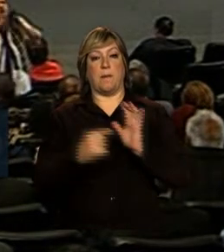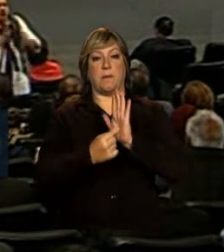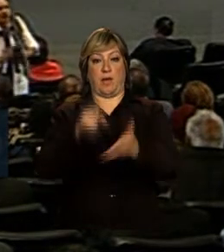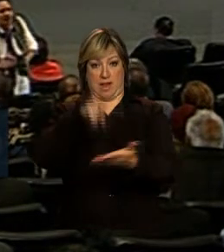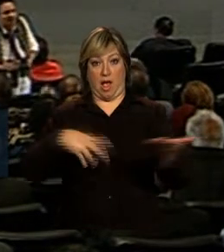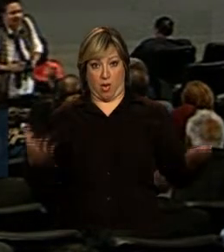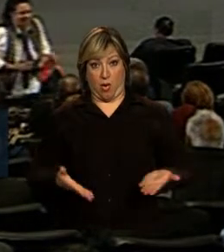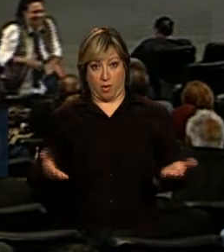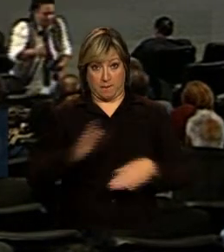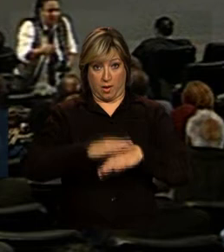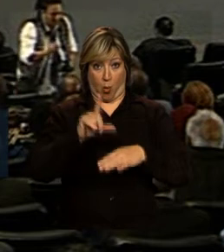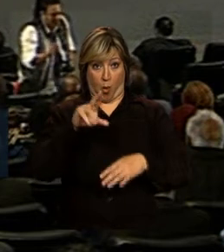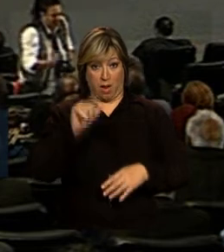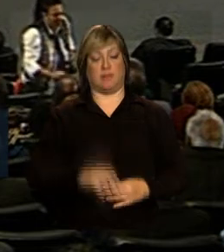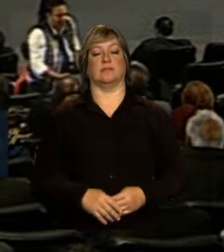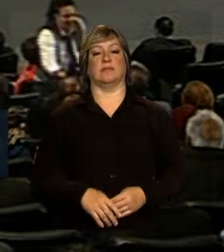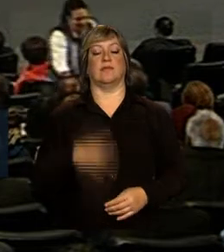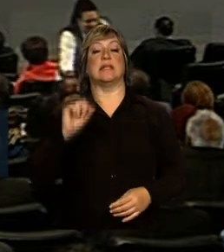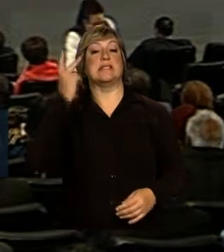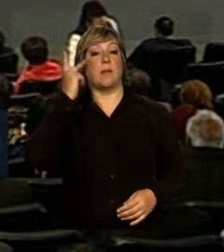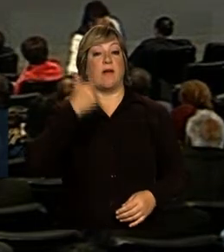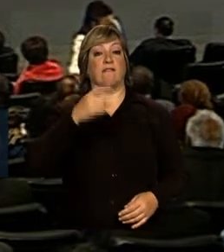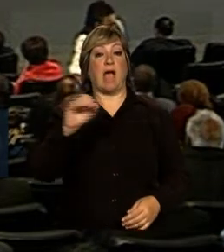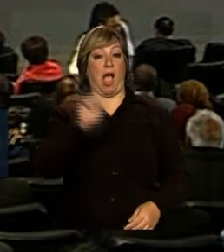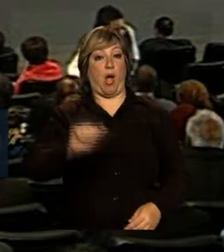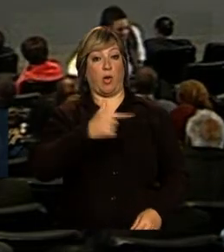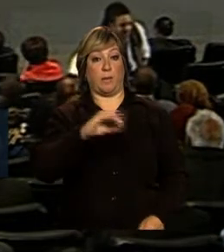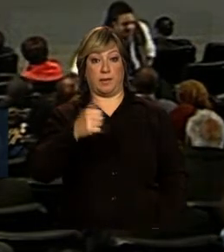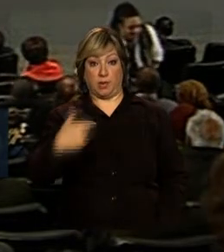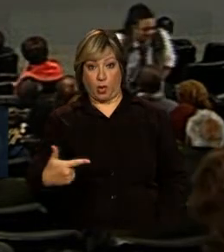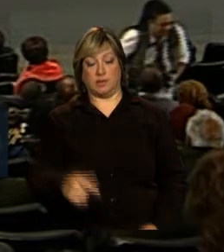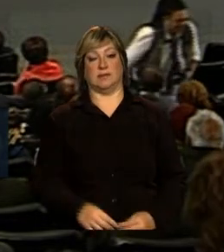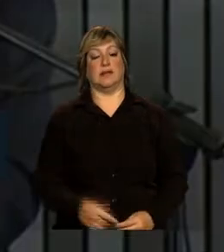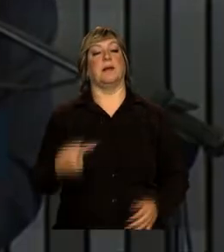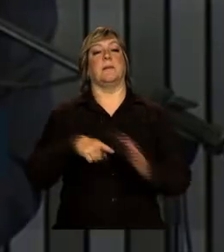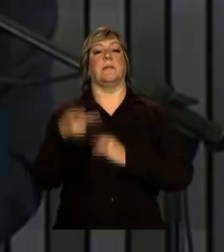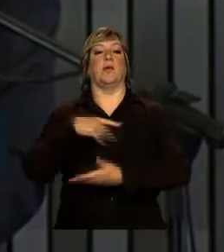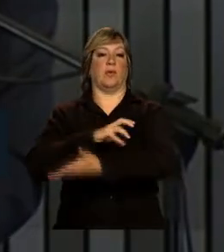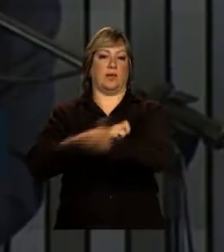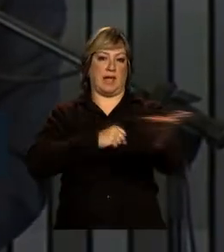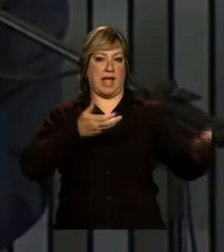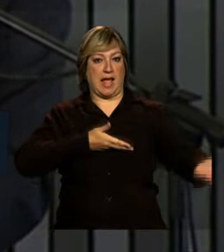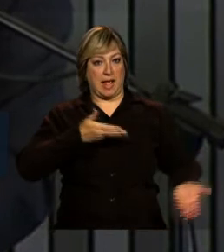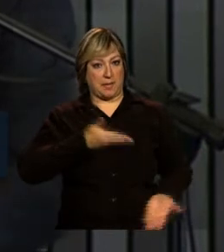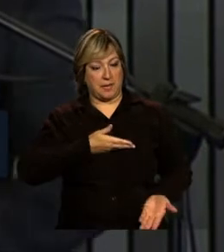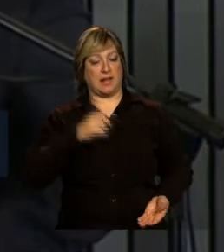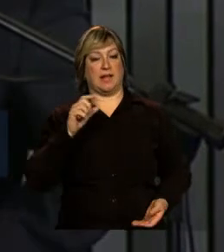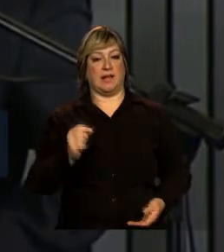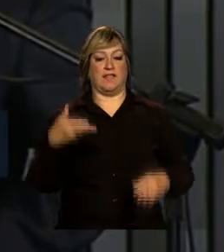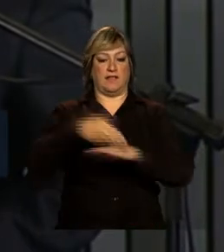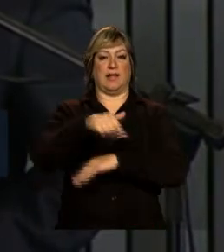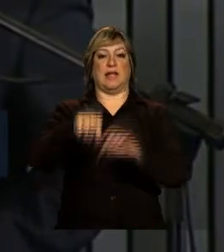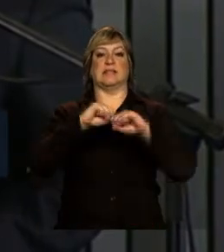ler. São Paulo, 20 de agosto de 2012. Meus caros amigos e amigas, participantes